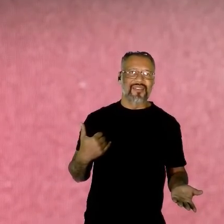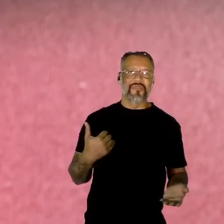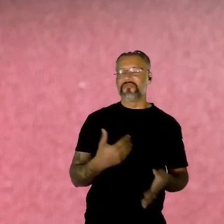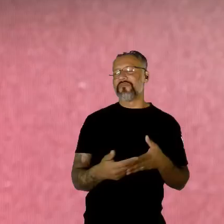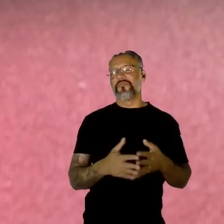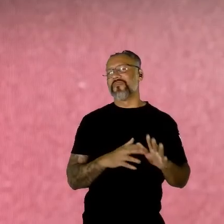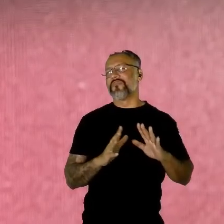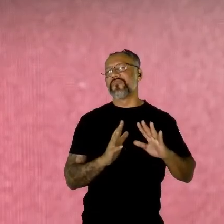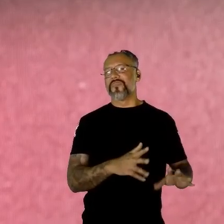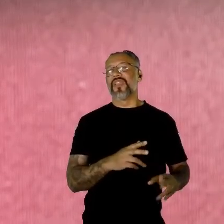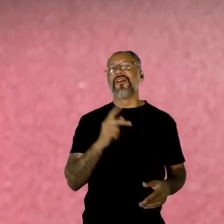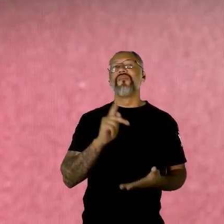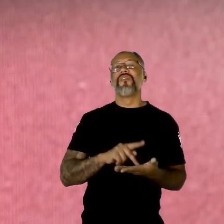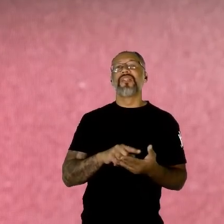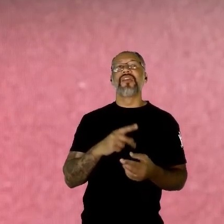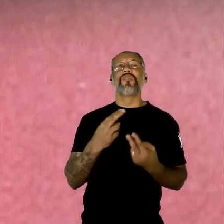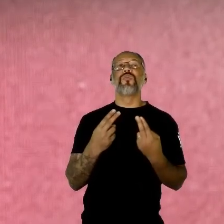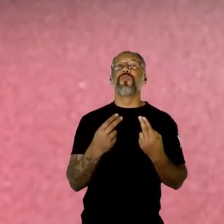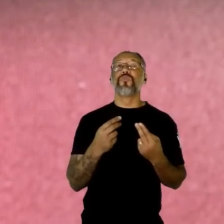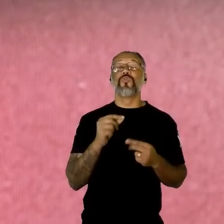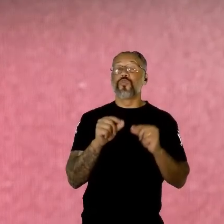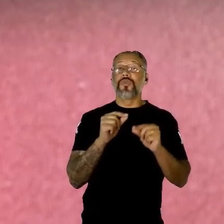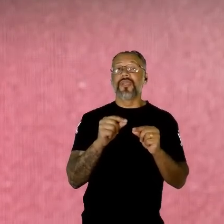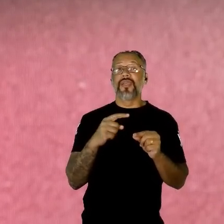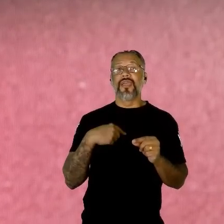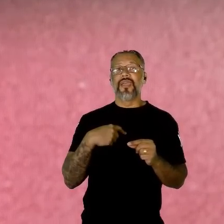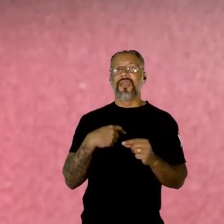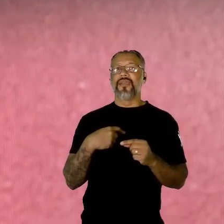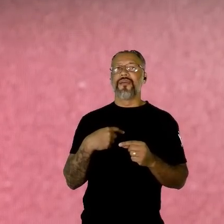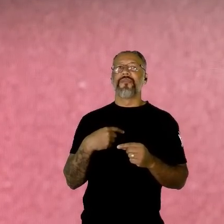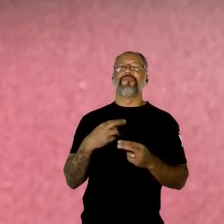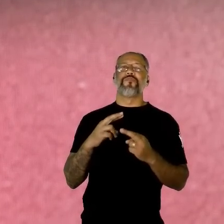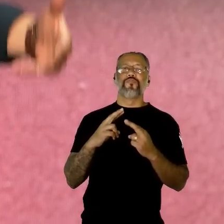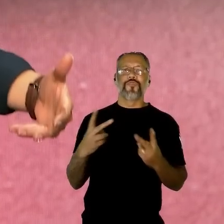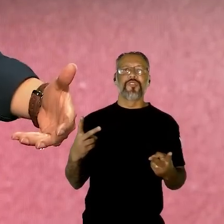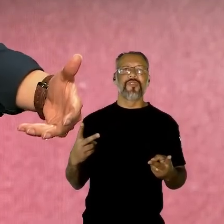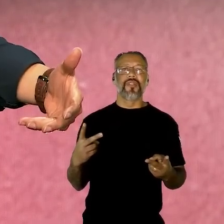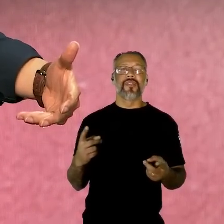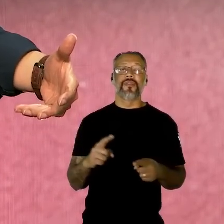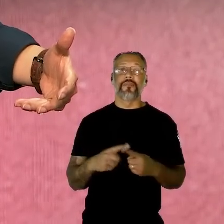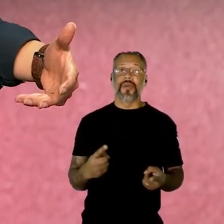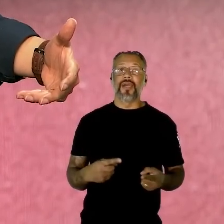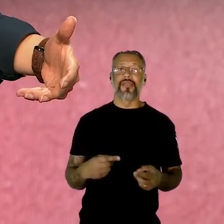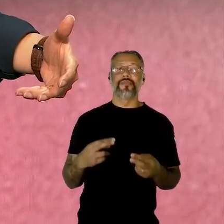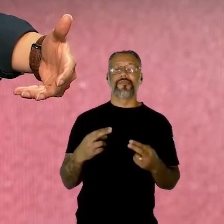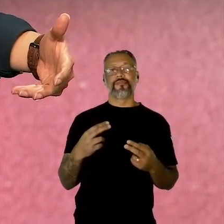eu não sou mais o mesmo porém existe uma diferença entre ser templo